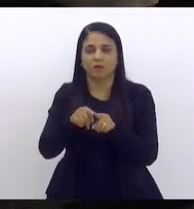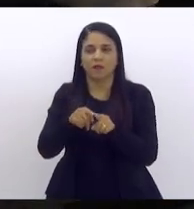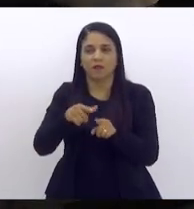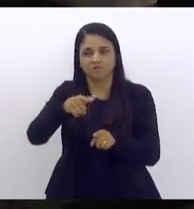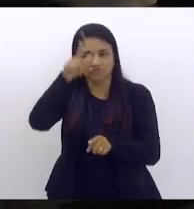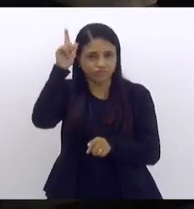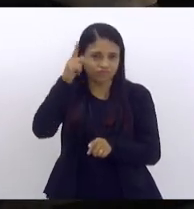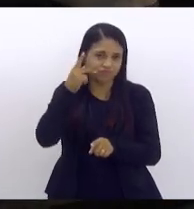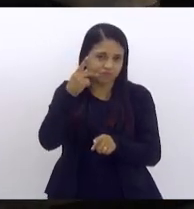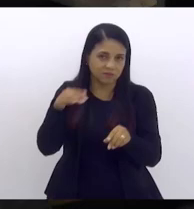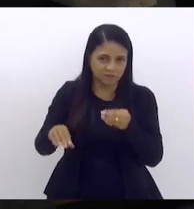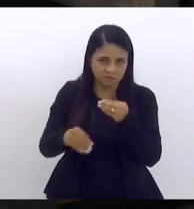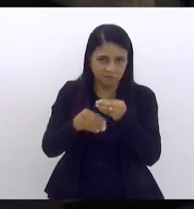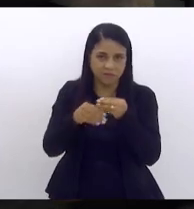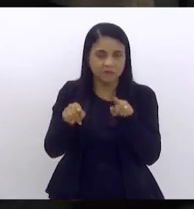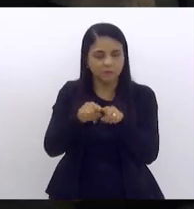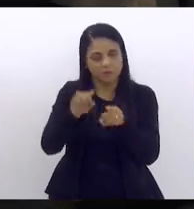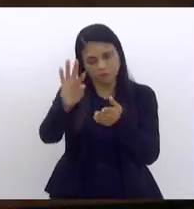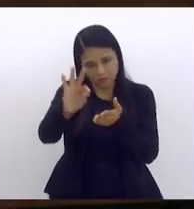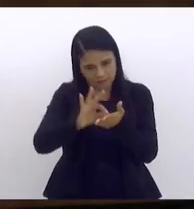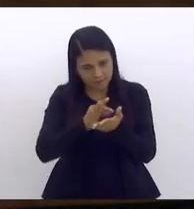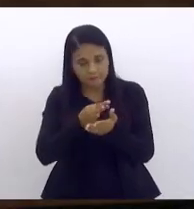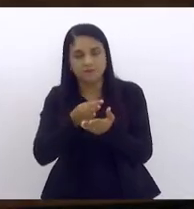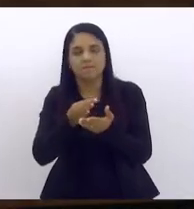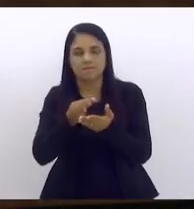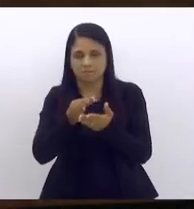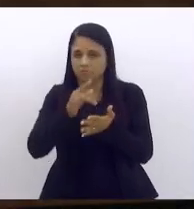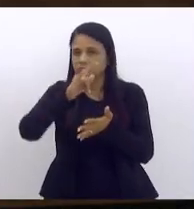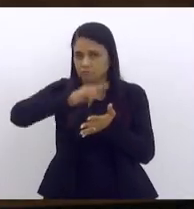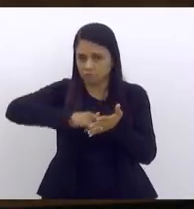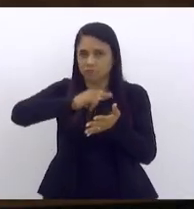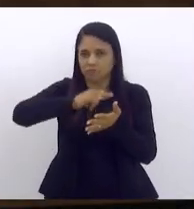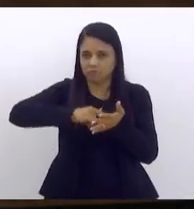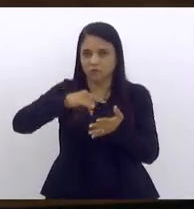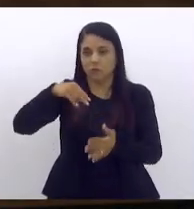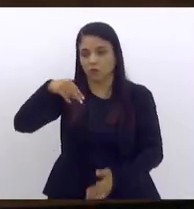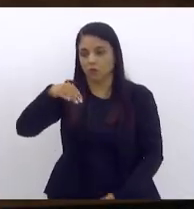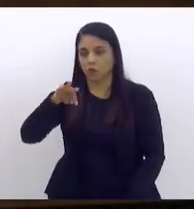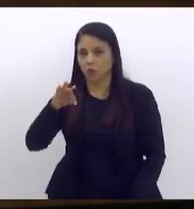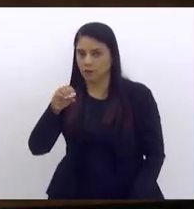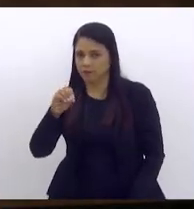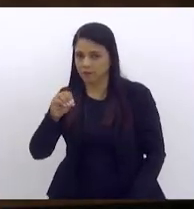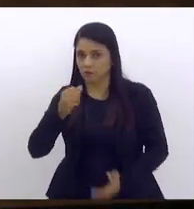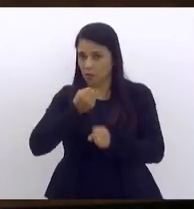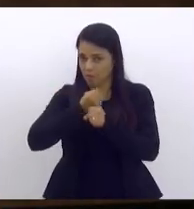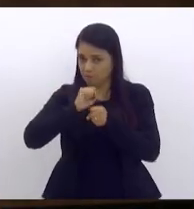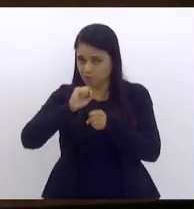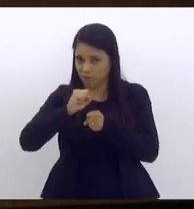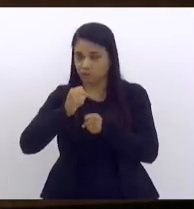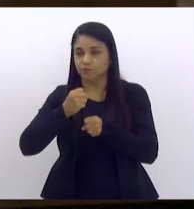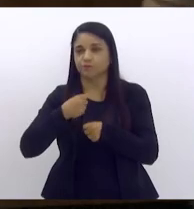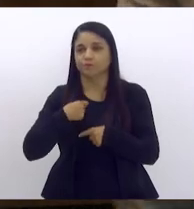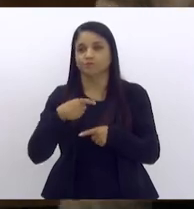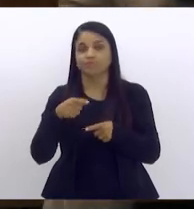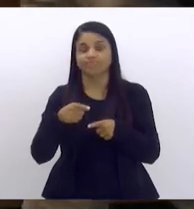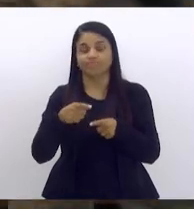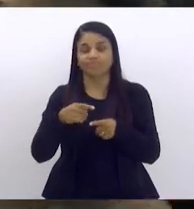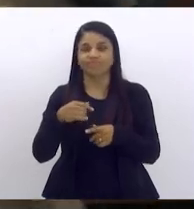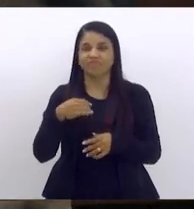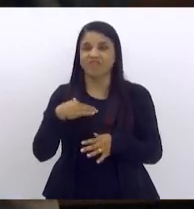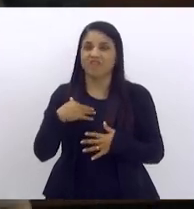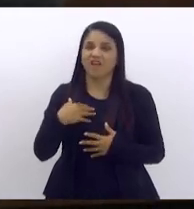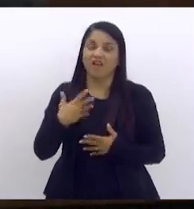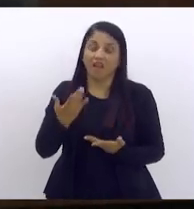ao deputado Anderson Moraes, que eu já assinei, né, a nota de repúdio. Infelizmente, ali ele está rodeado de